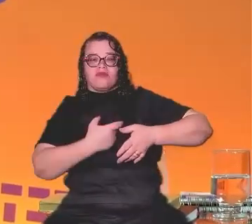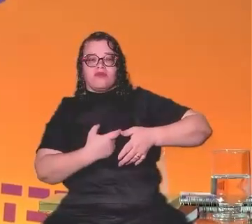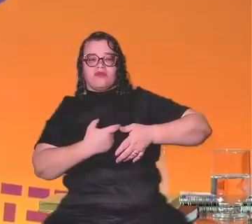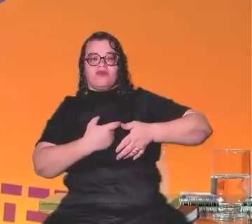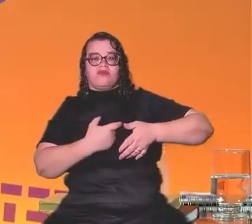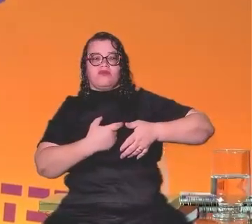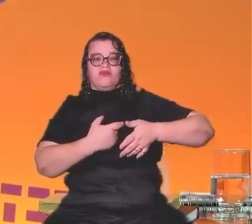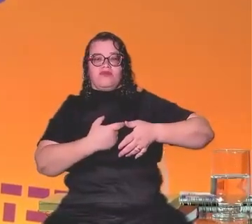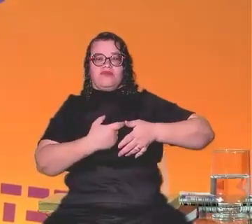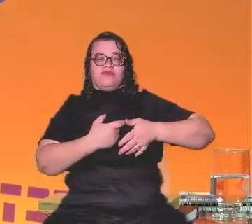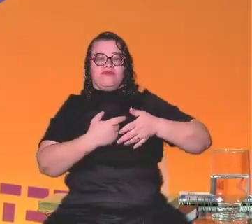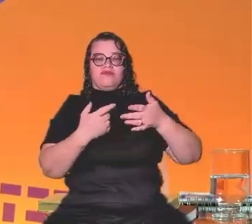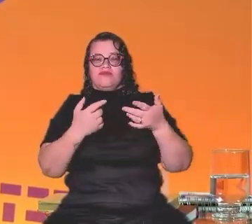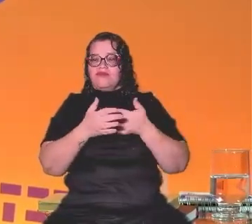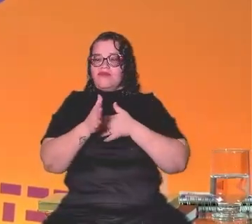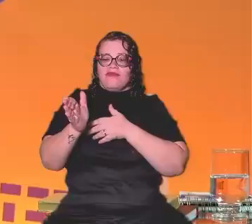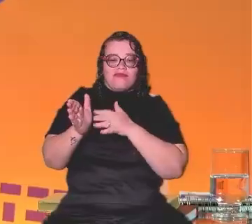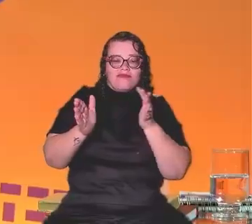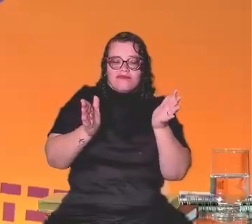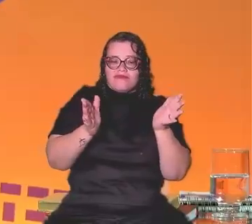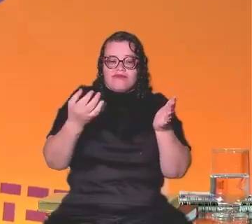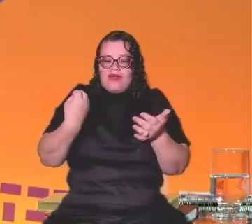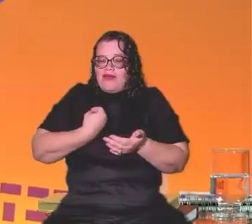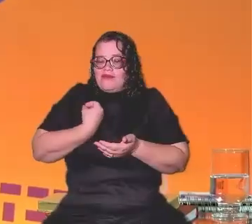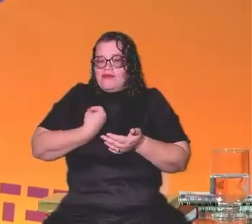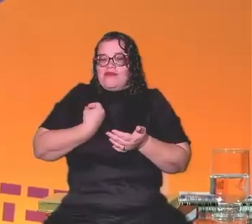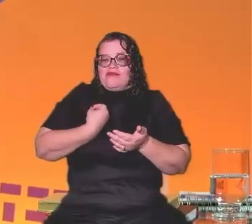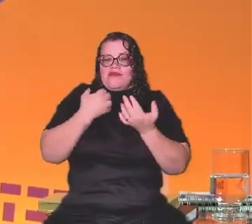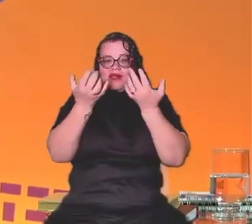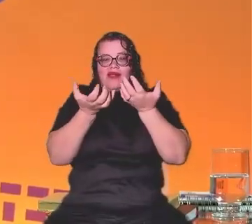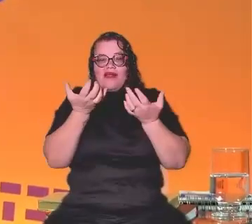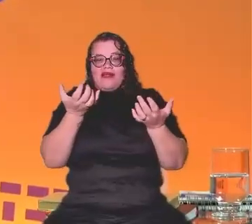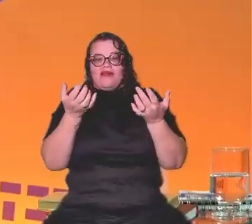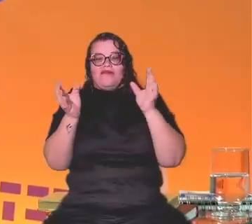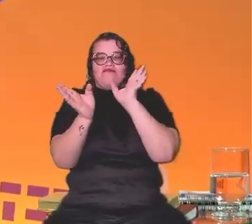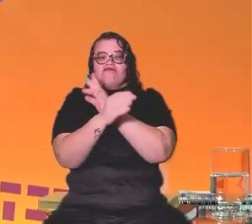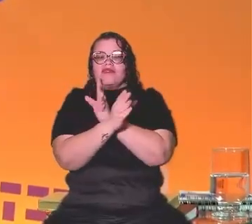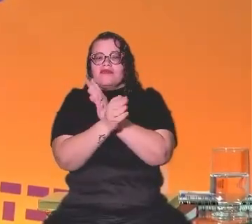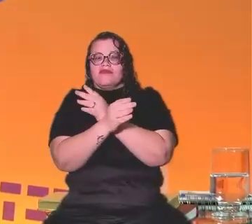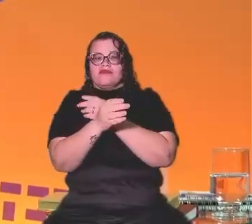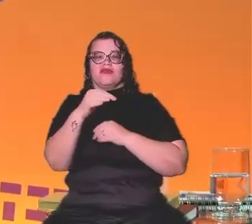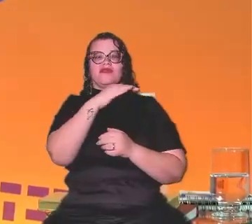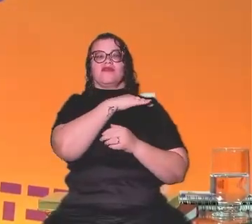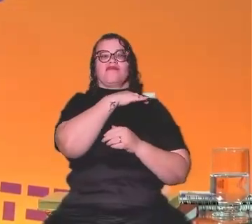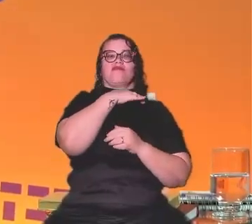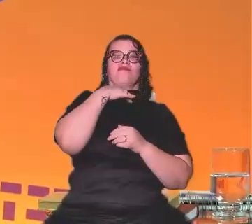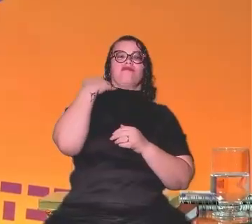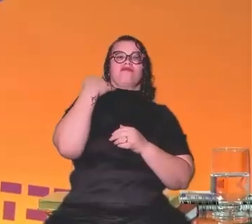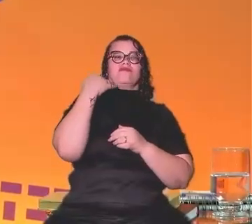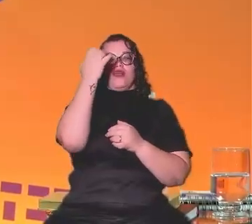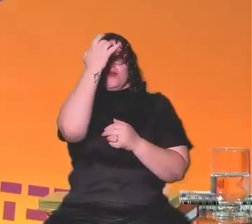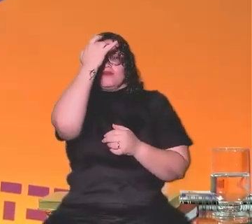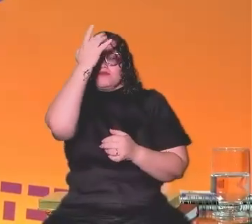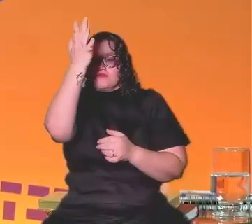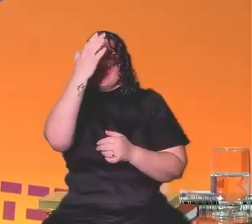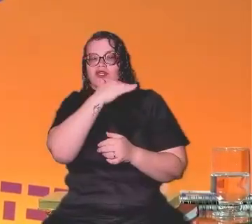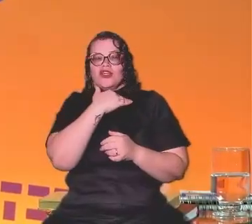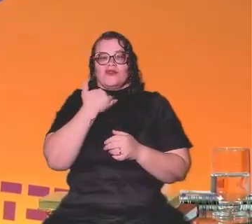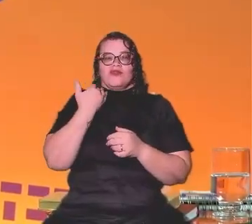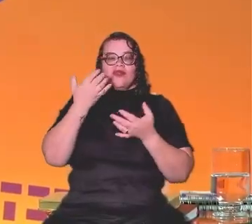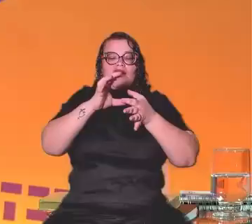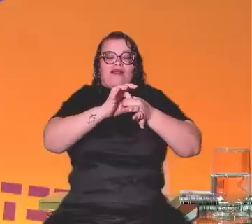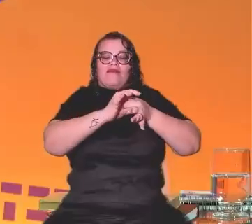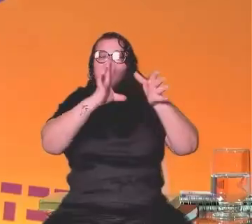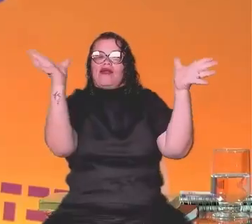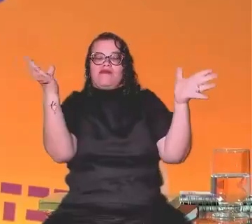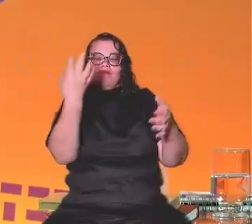serve a desígnios vários, favorece a vida que quer se desembaraçar da morte, facilita a morte de quem quer se